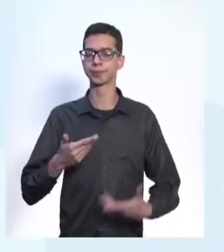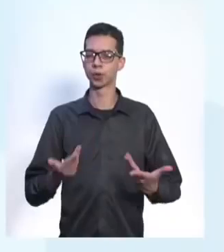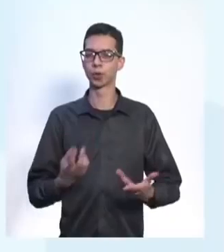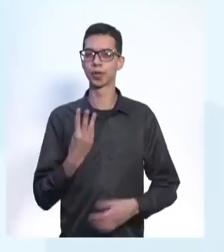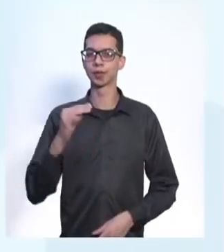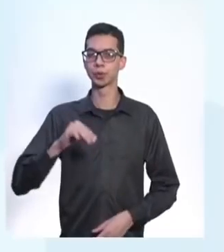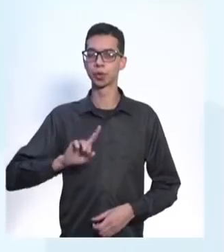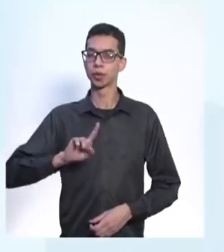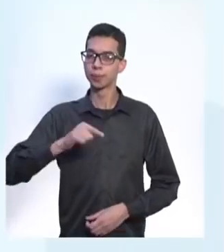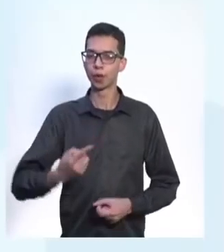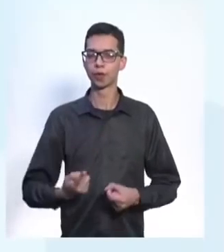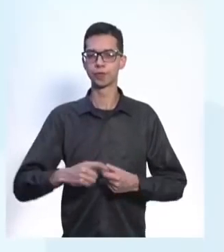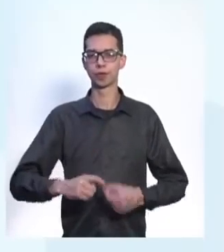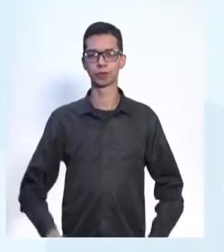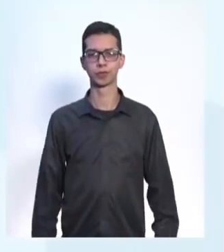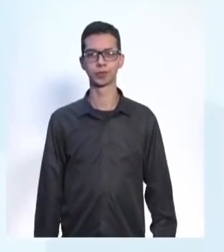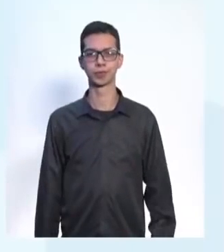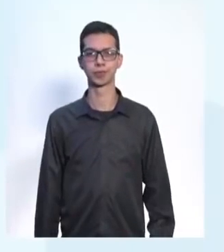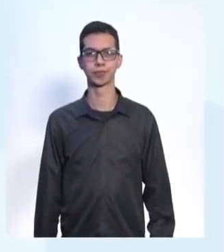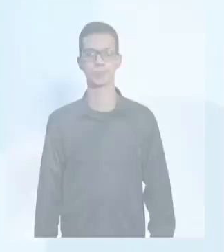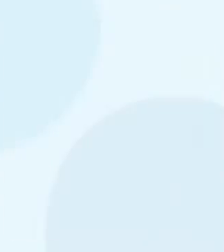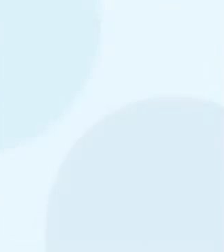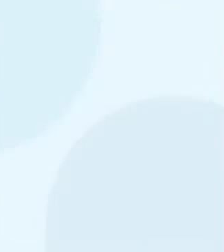minutos retornamos.